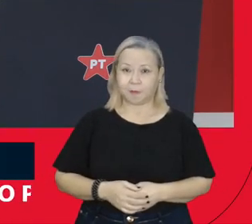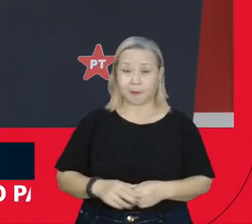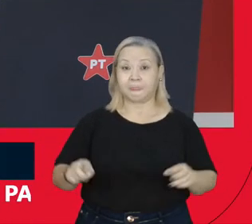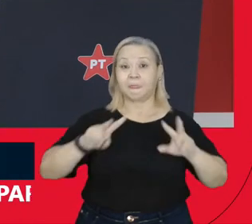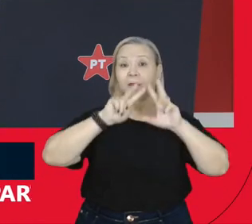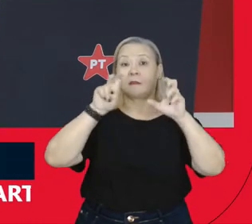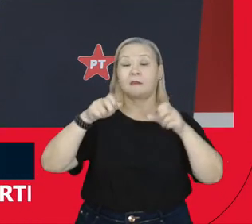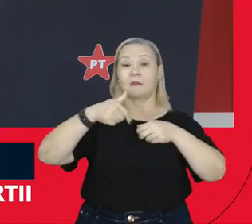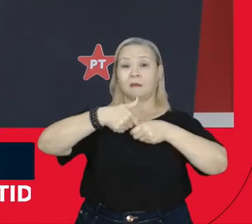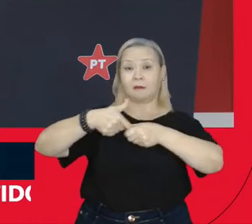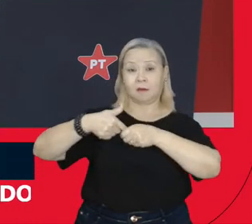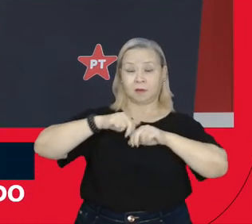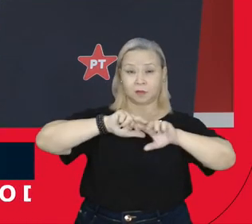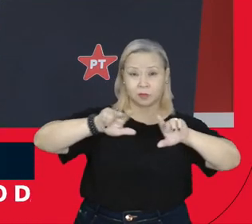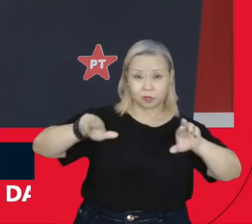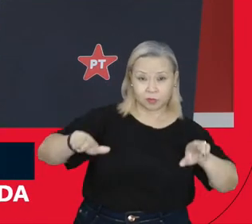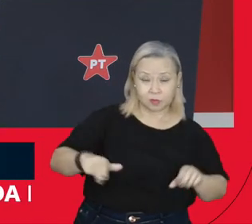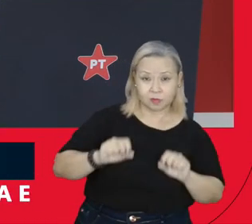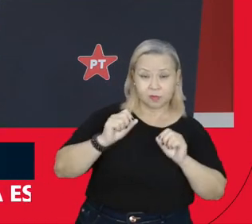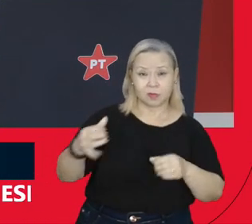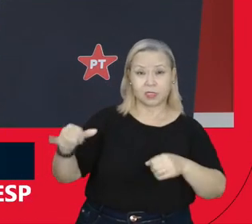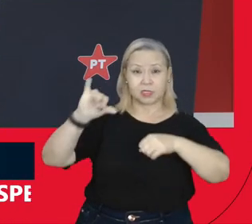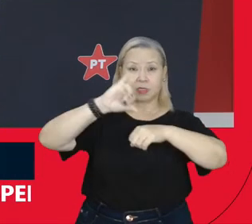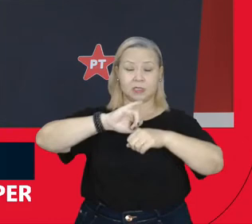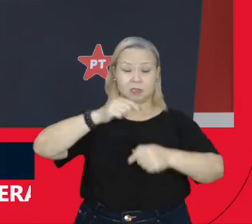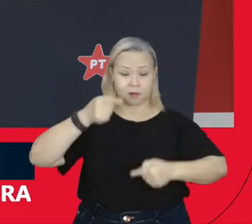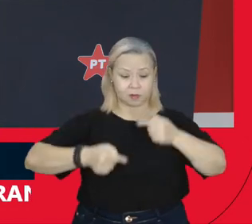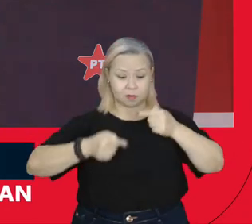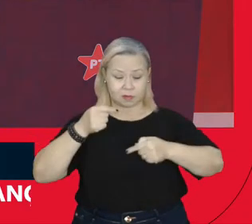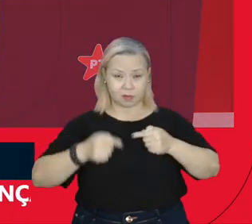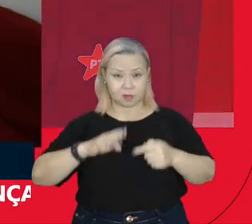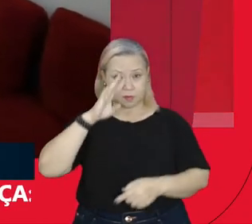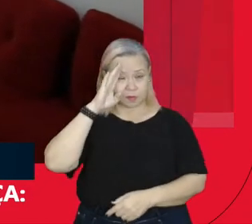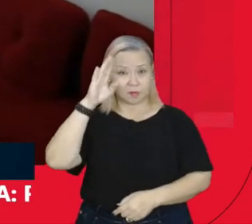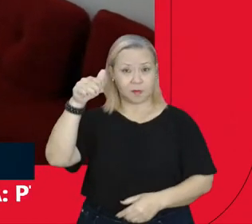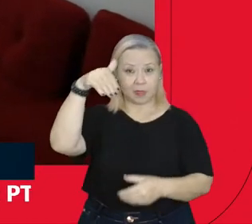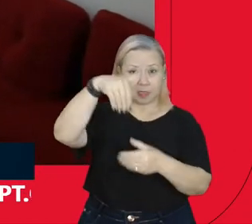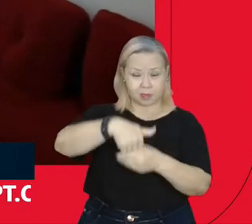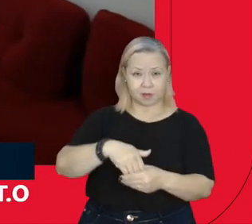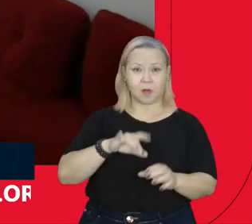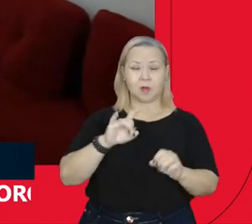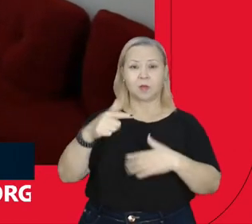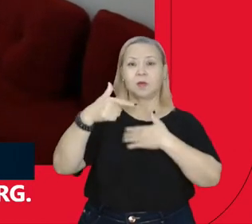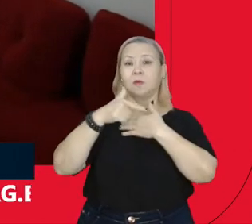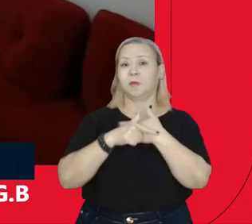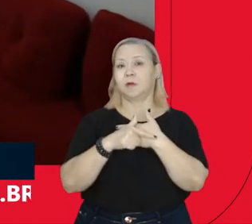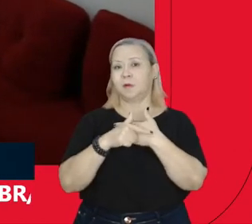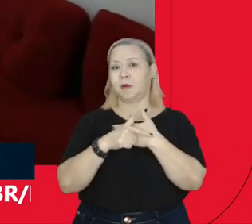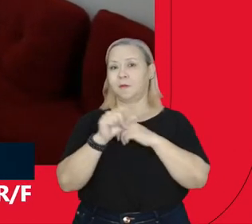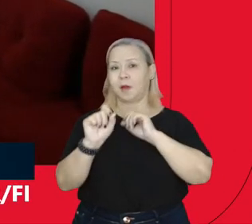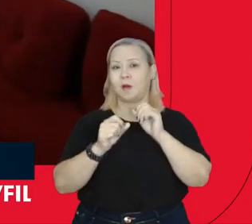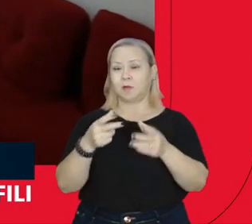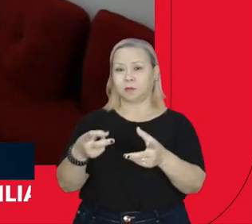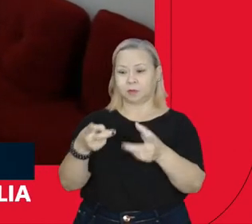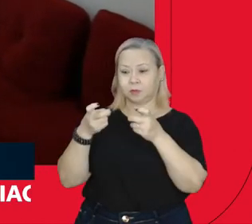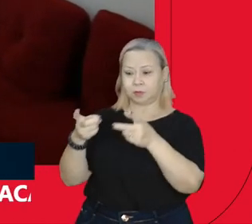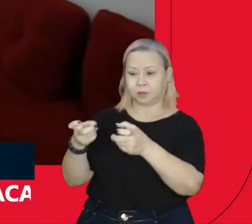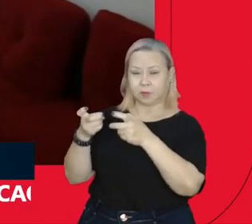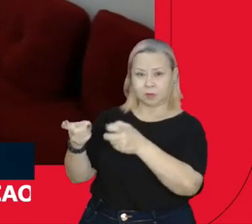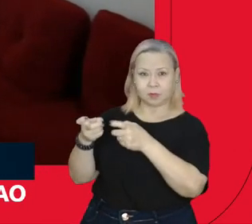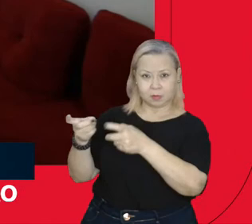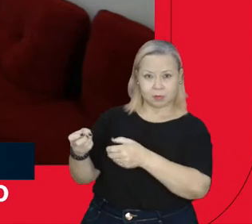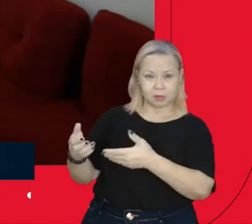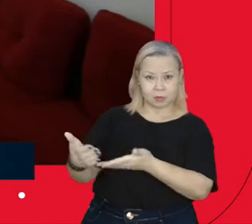dos combustíveis é central nessa discussão, principalmente nessas eleições, não só pelo papel que a captura da arrecadação dos